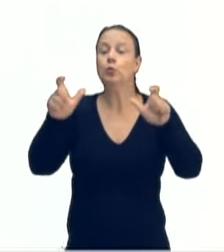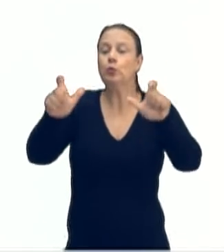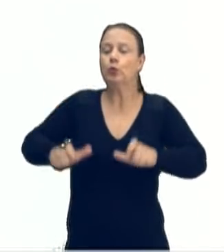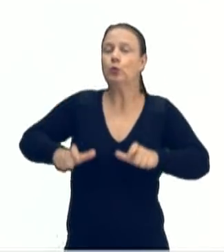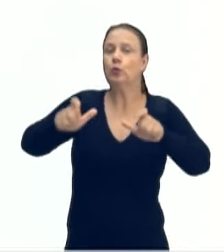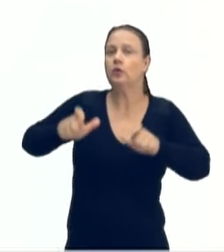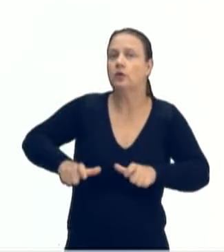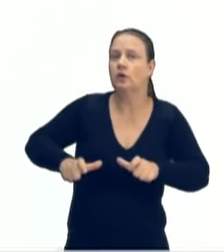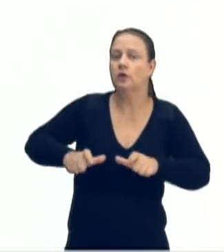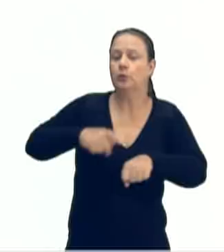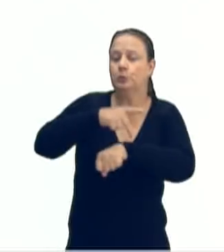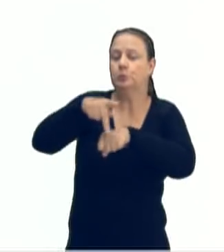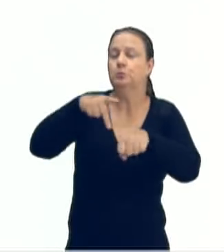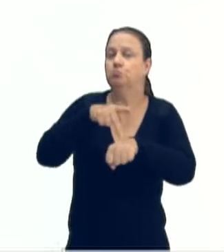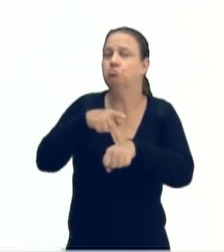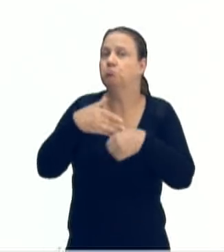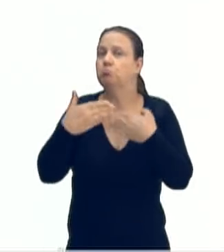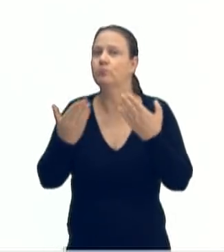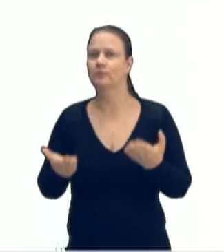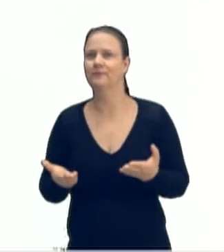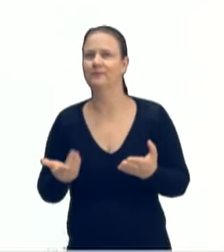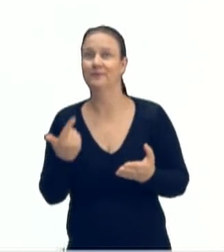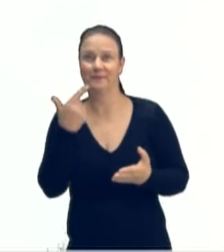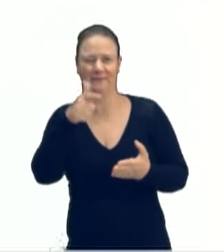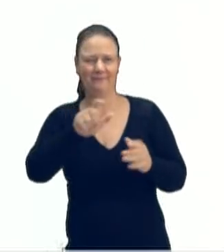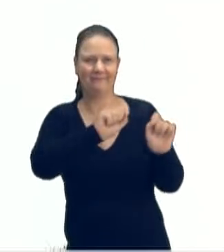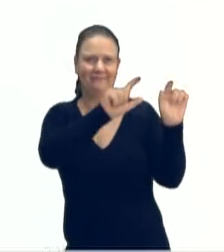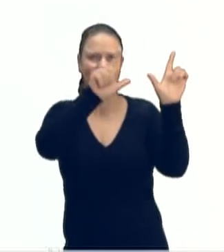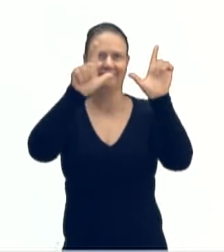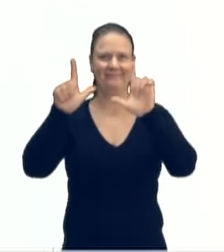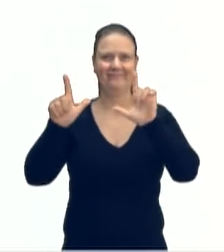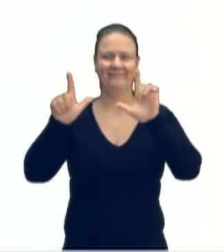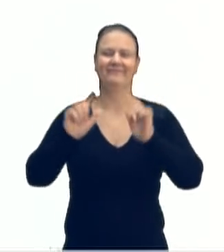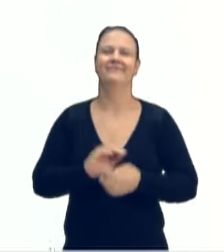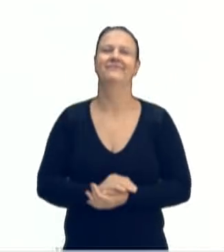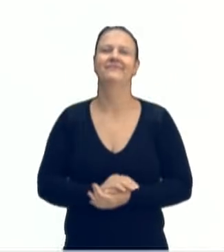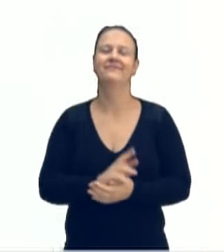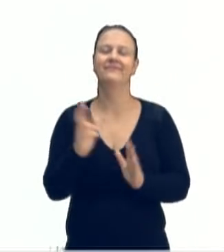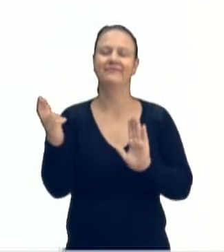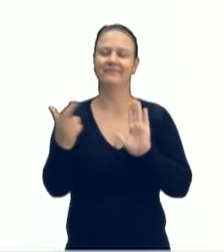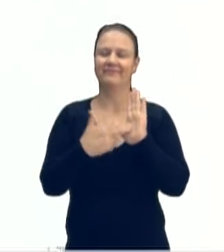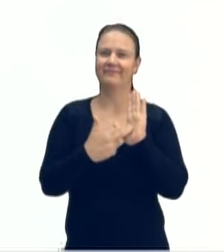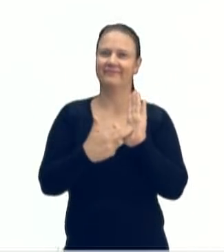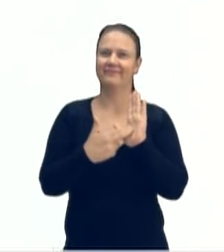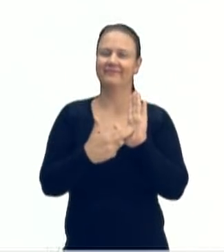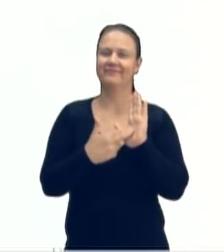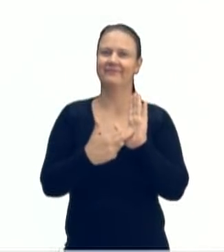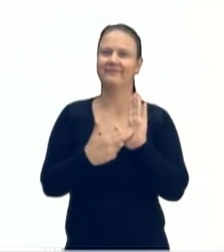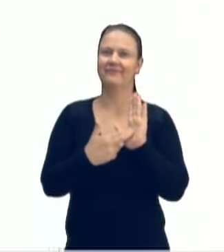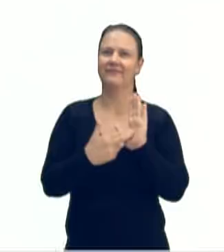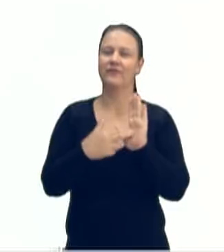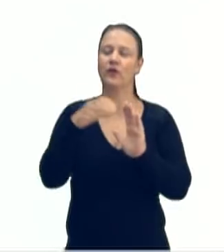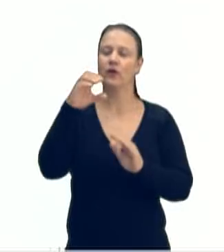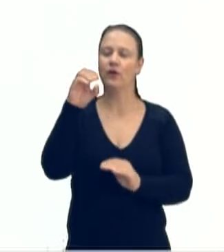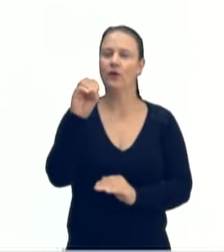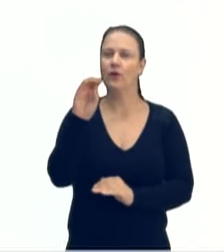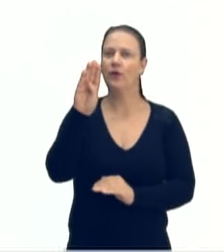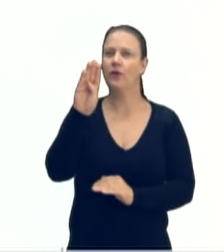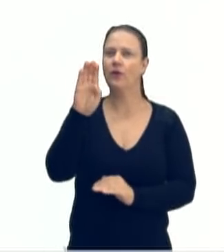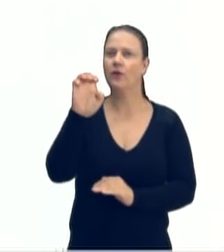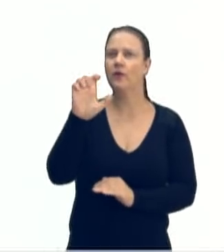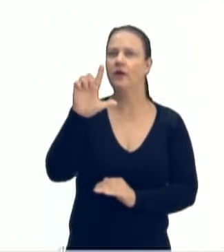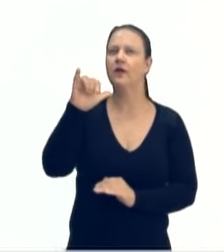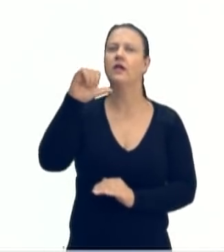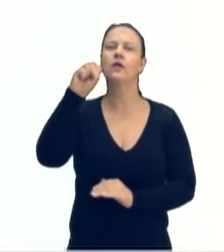esse momento foi fotografado? Vamos para a próximo slide. A resposta: o obelisco de Luxor tem 23